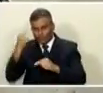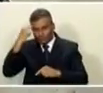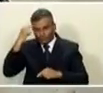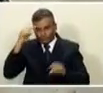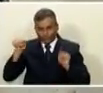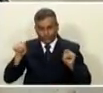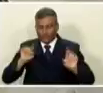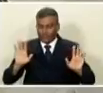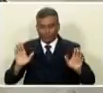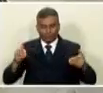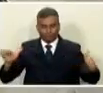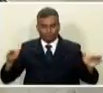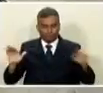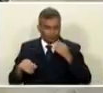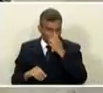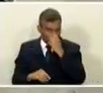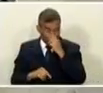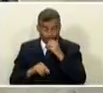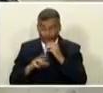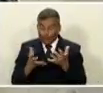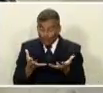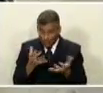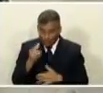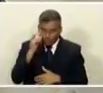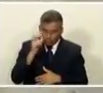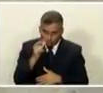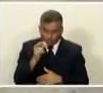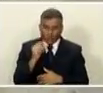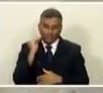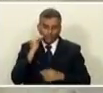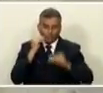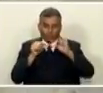etapa. Quem tiver interesse, é só jogar lá no Google, lá,